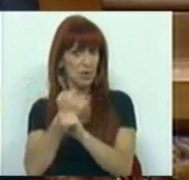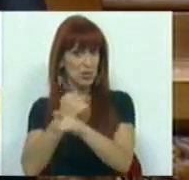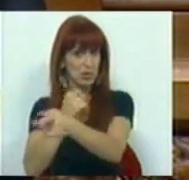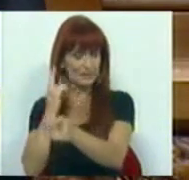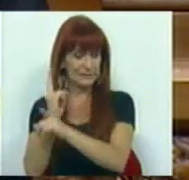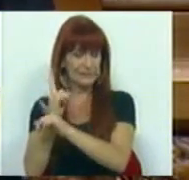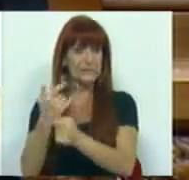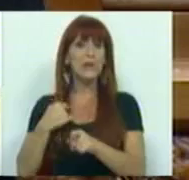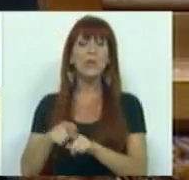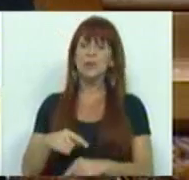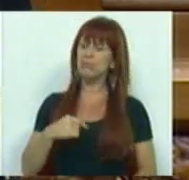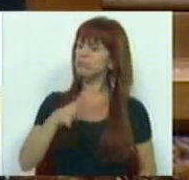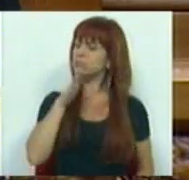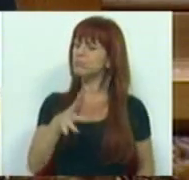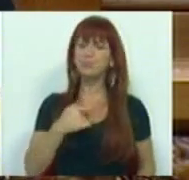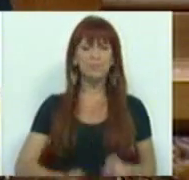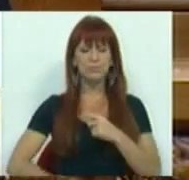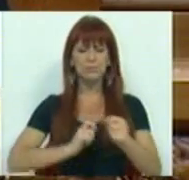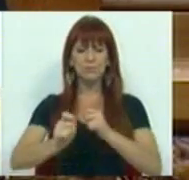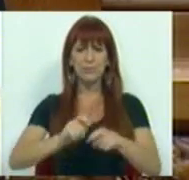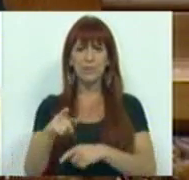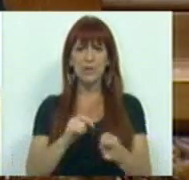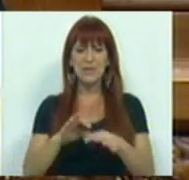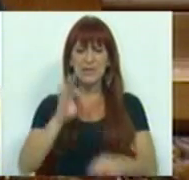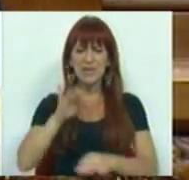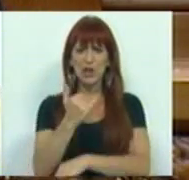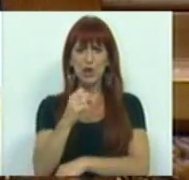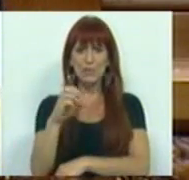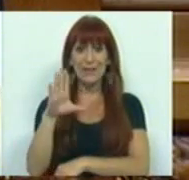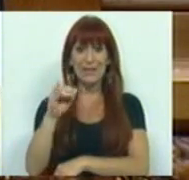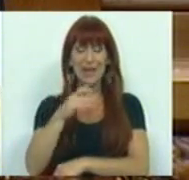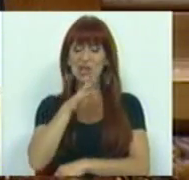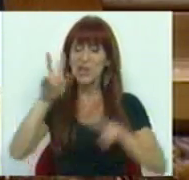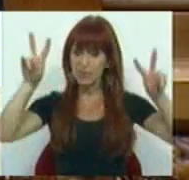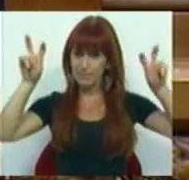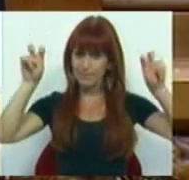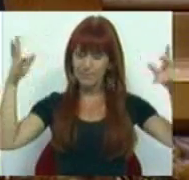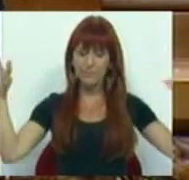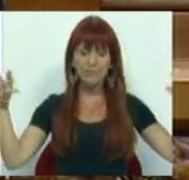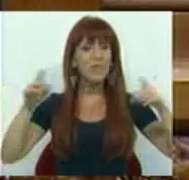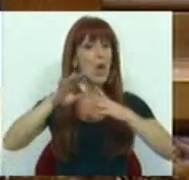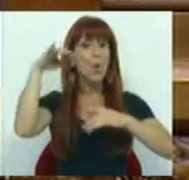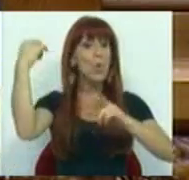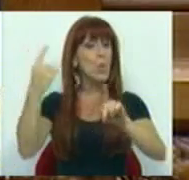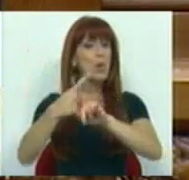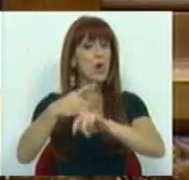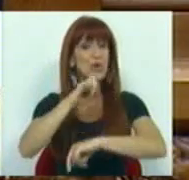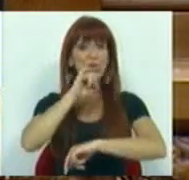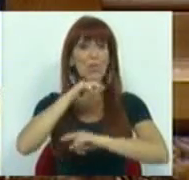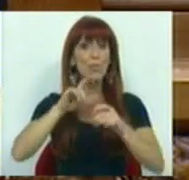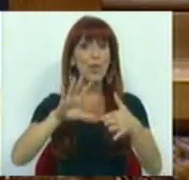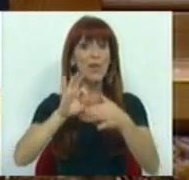Forte, foi perentório numa entrevista em setembro de 2010, dizendo, e volto a citar, a única coisa que